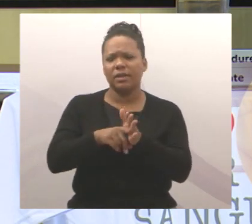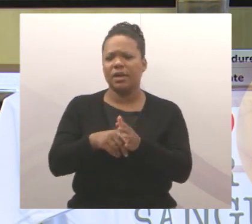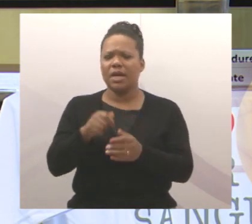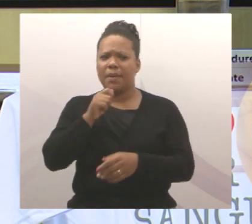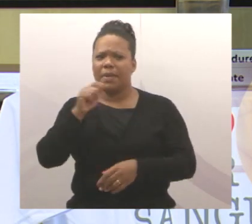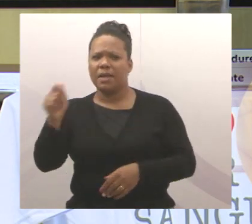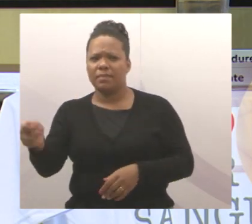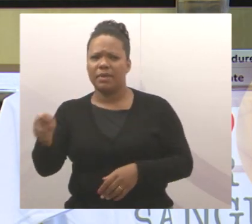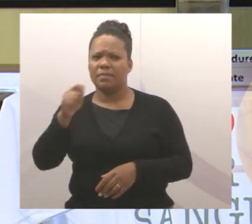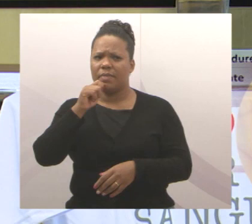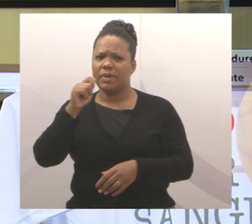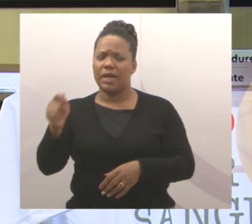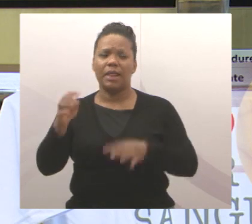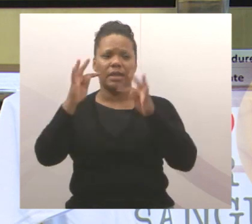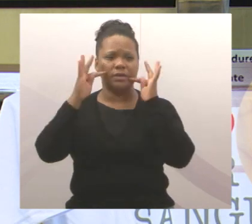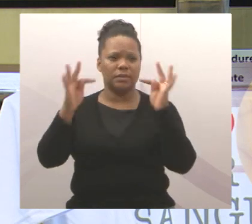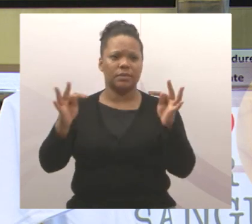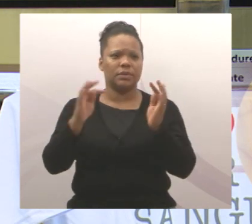testemunhas.